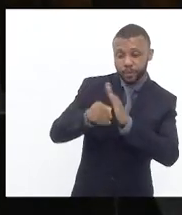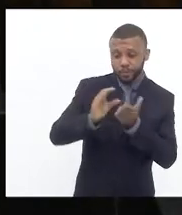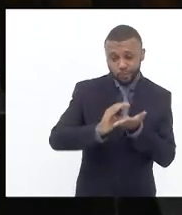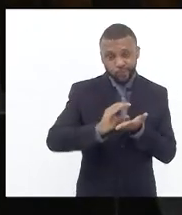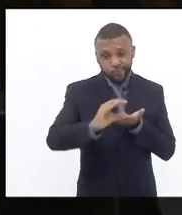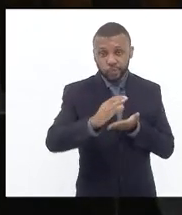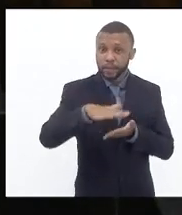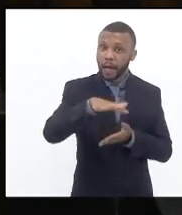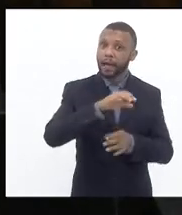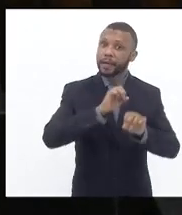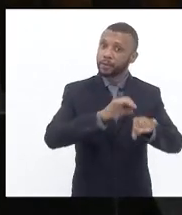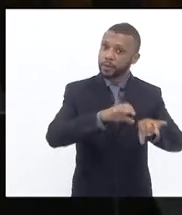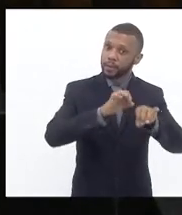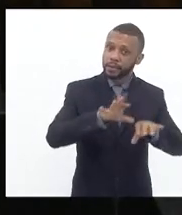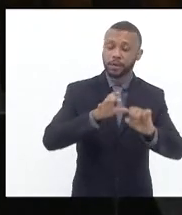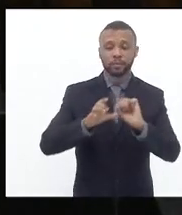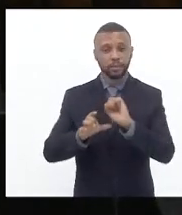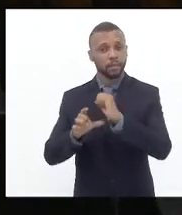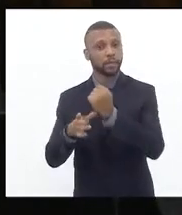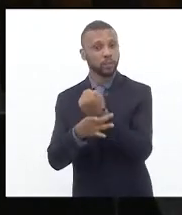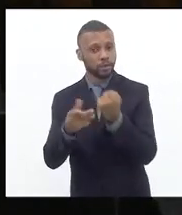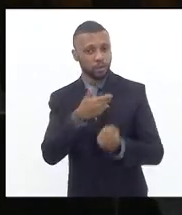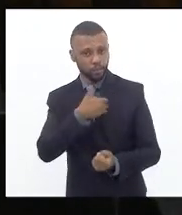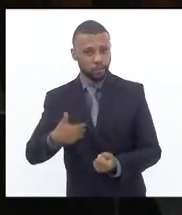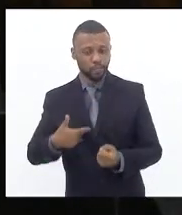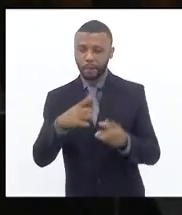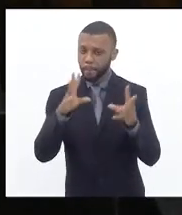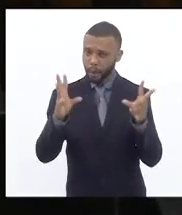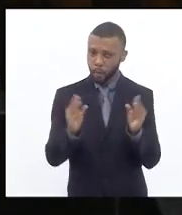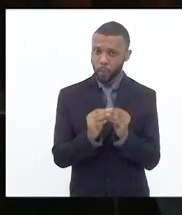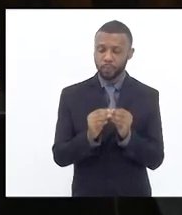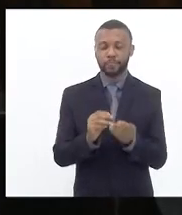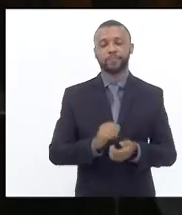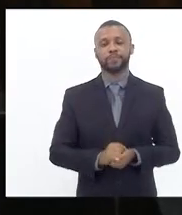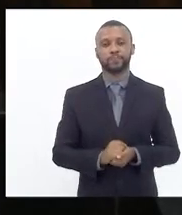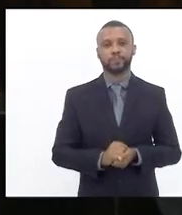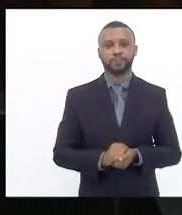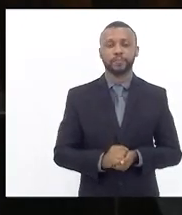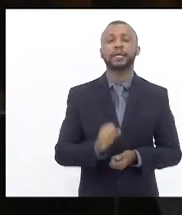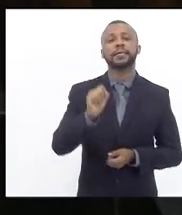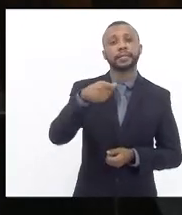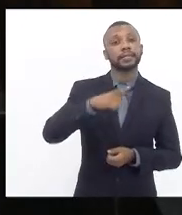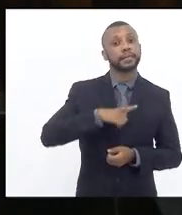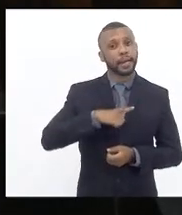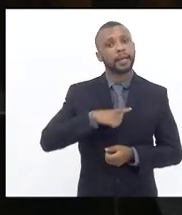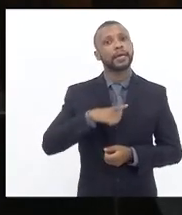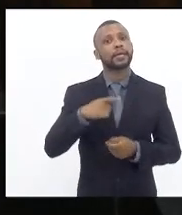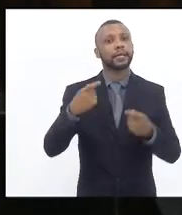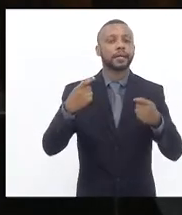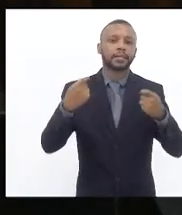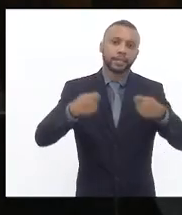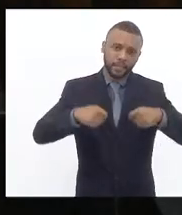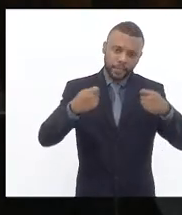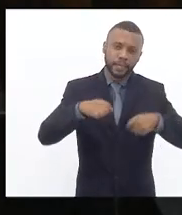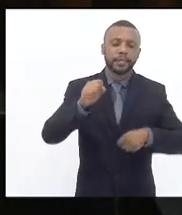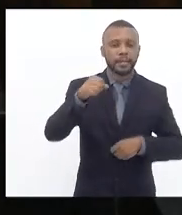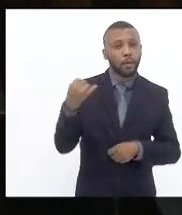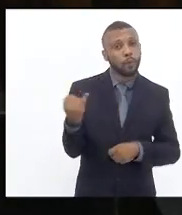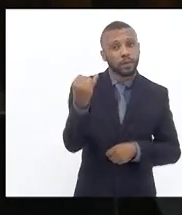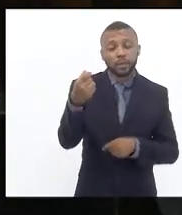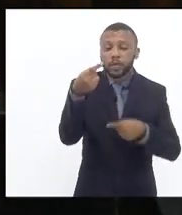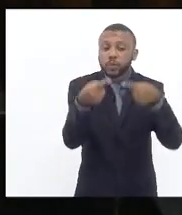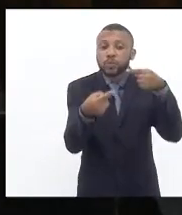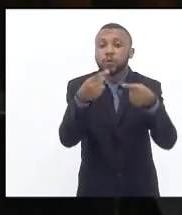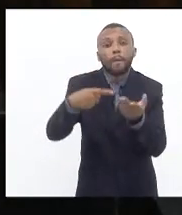eu quero para concluir presidente que a necessidade fim de discutirmos o pacto federativo mas